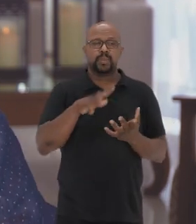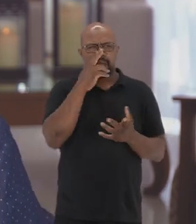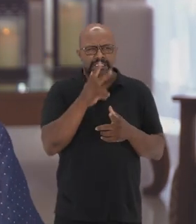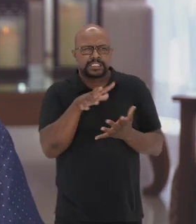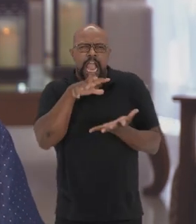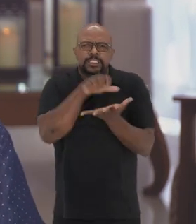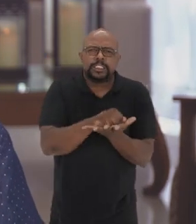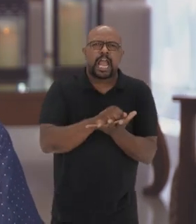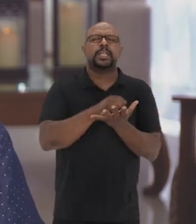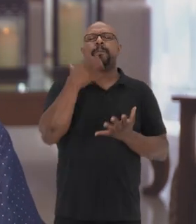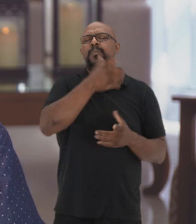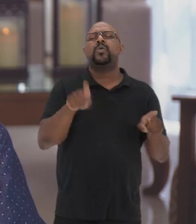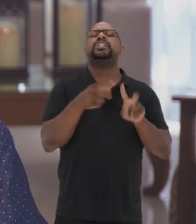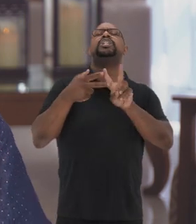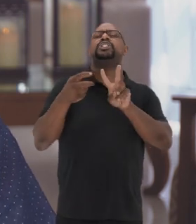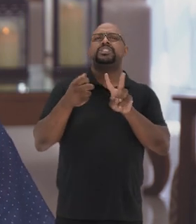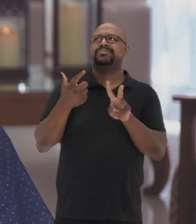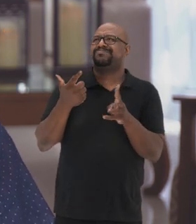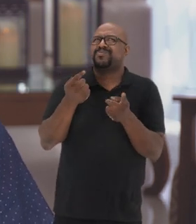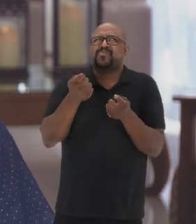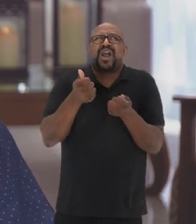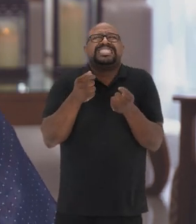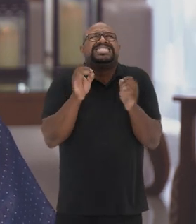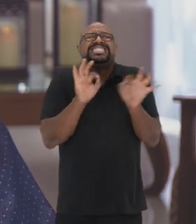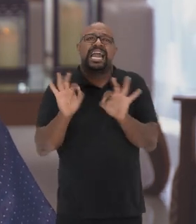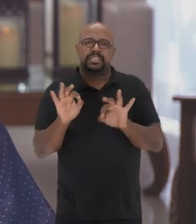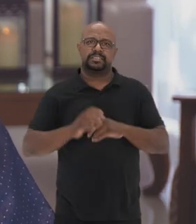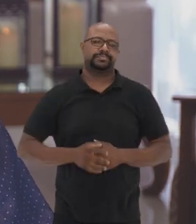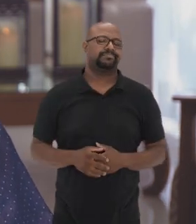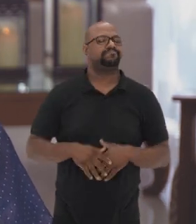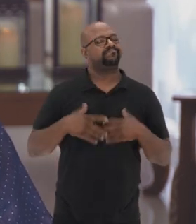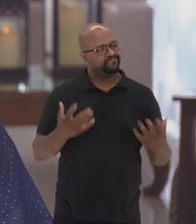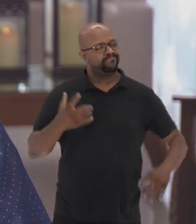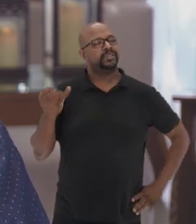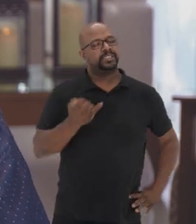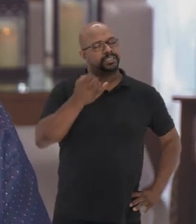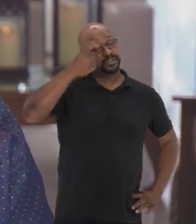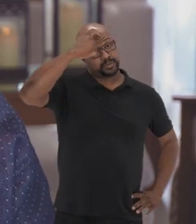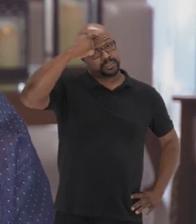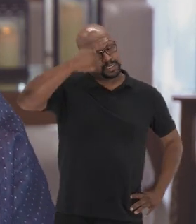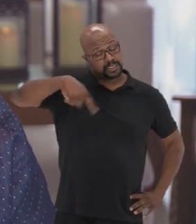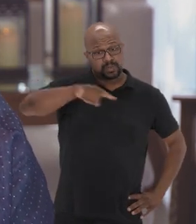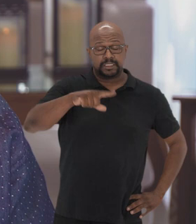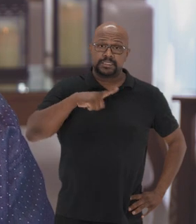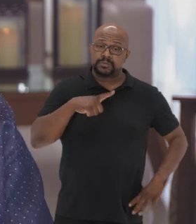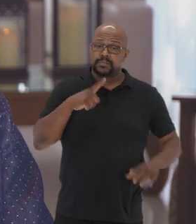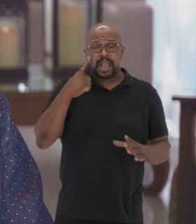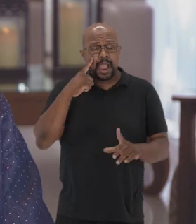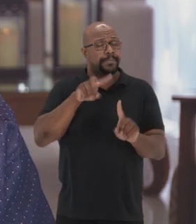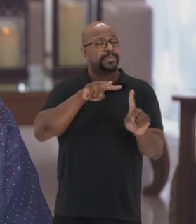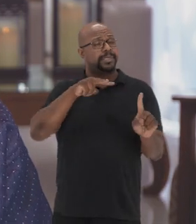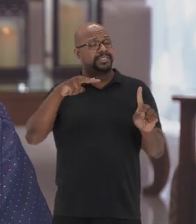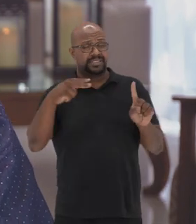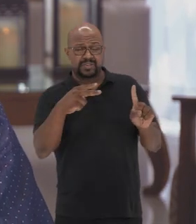praticamente inexistente assim é importante ter a consciência de que estamos diante de uma perspectiva